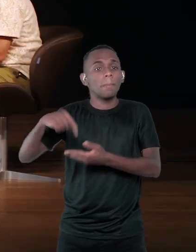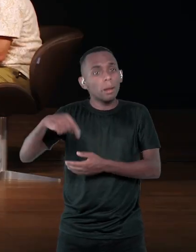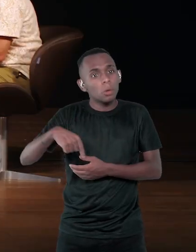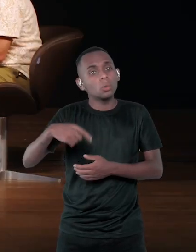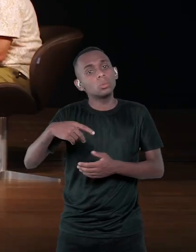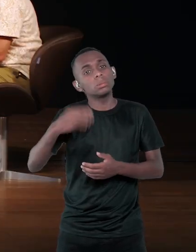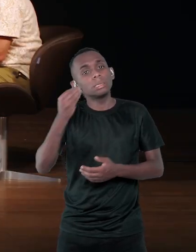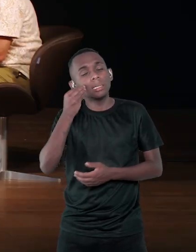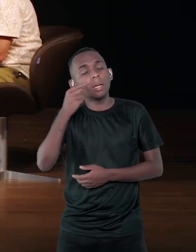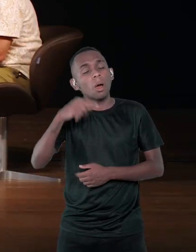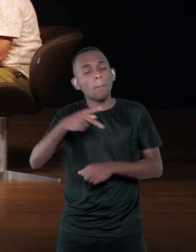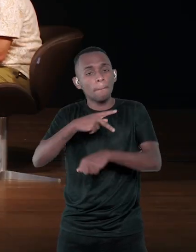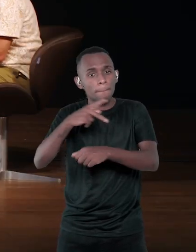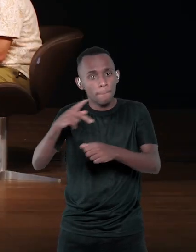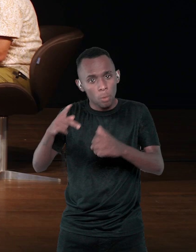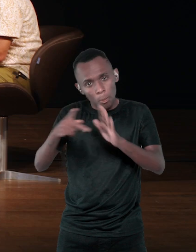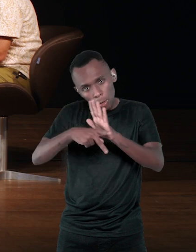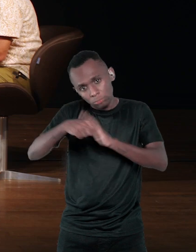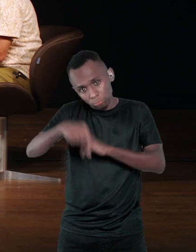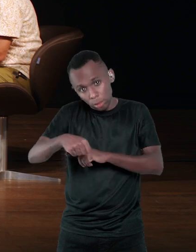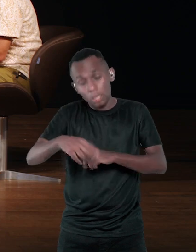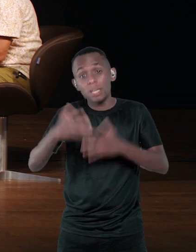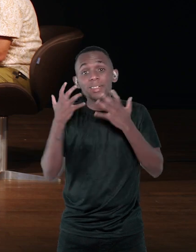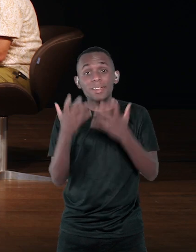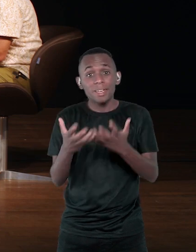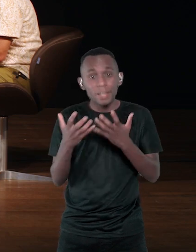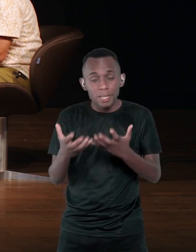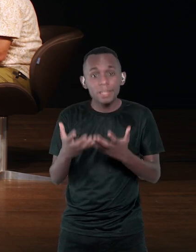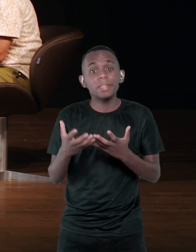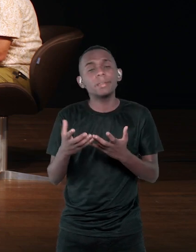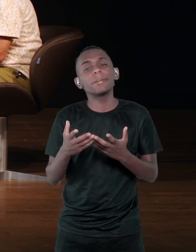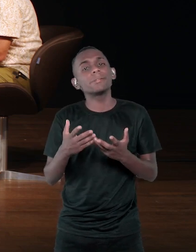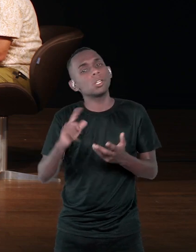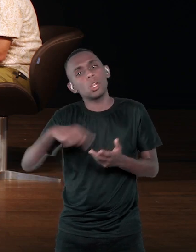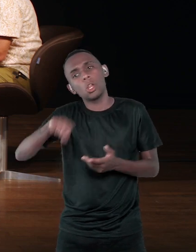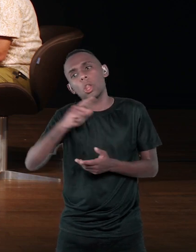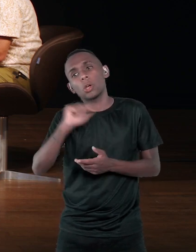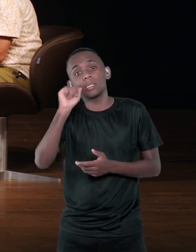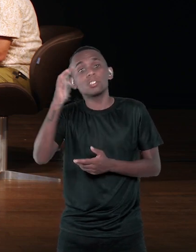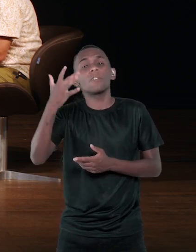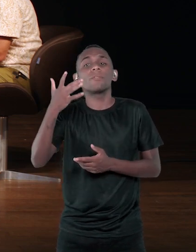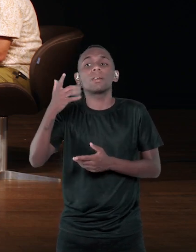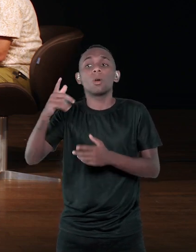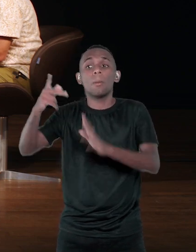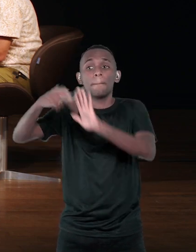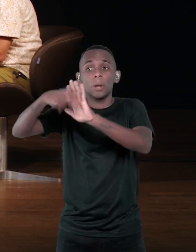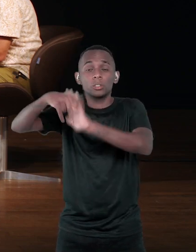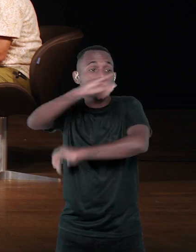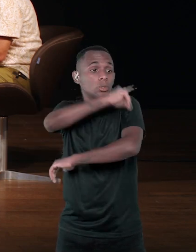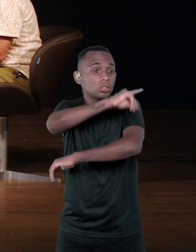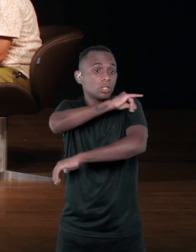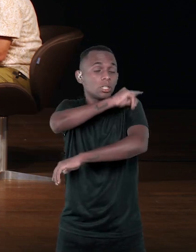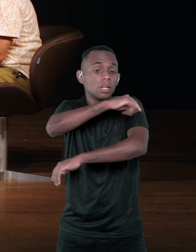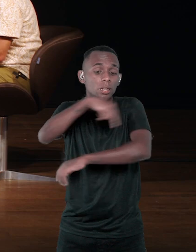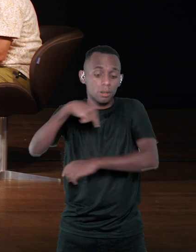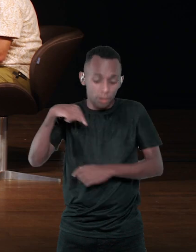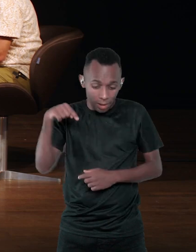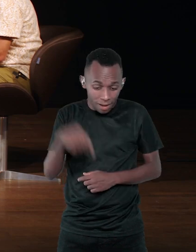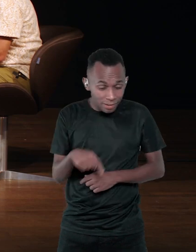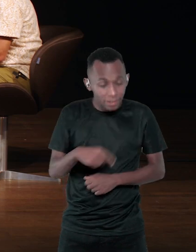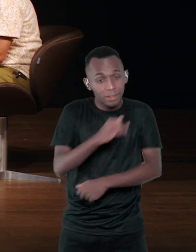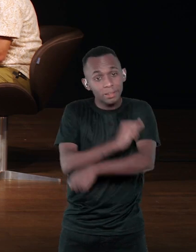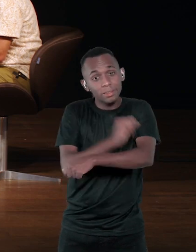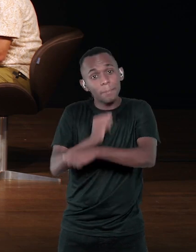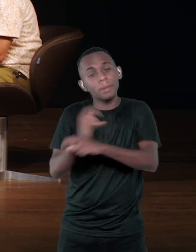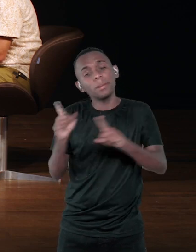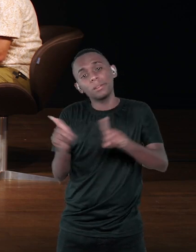que começava lá no Rio de Janeiro, e queria que a gente desse um jeito de trazer isso para Itabira. Né, Marco? Marco, você está aqui na frente? Tá, porque eu não enxergo nada com